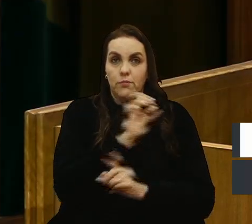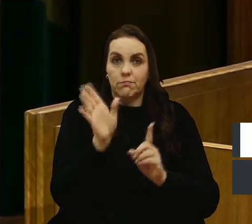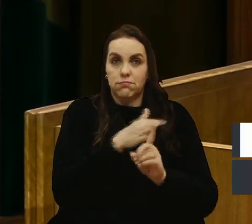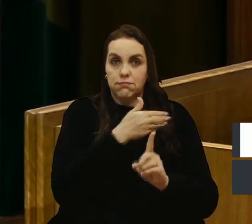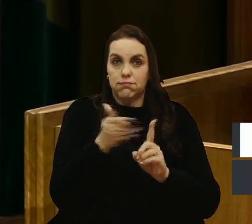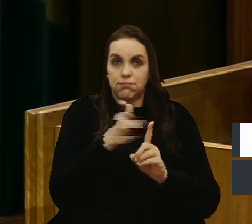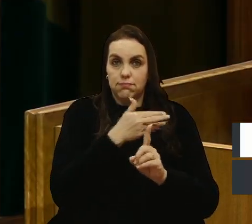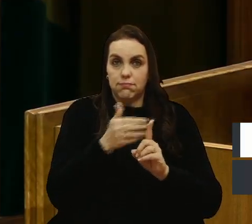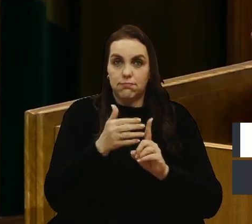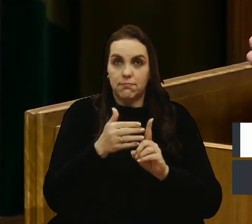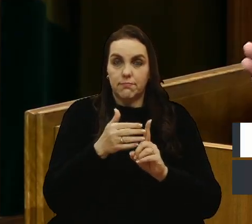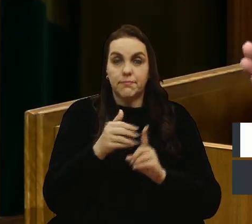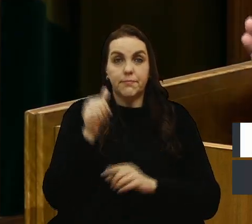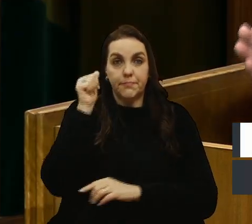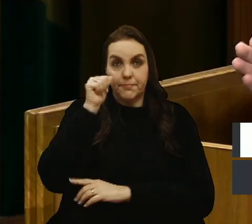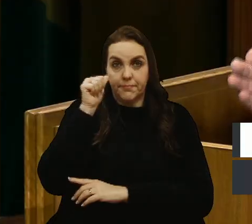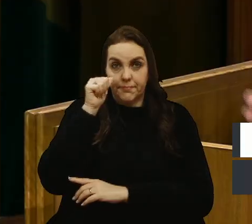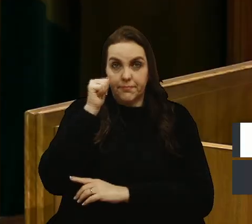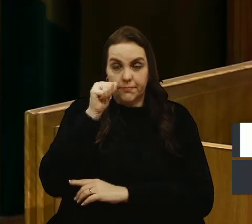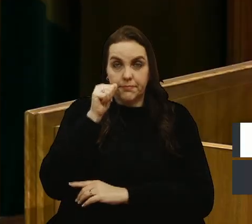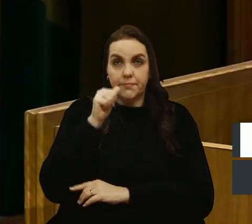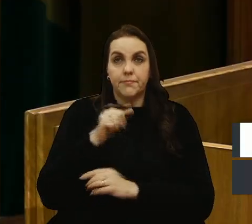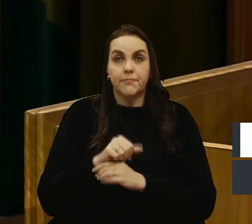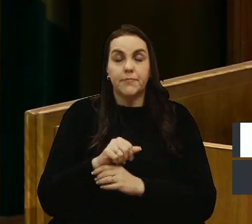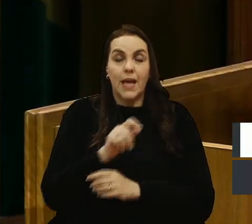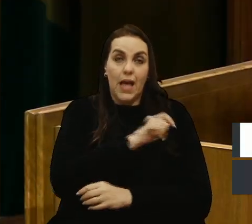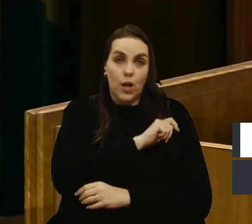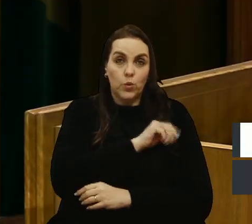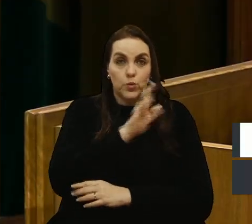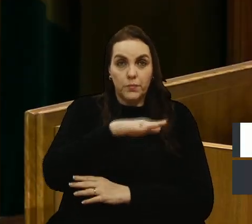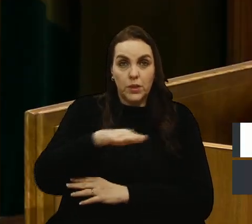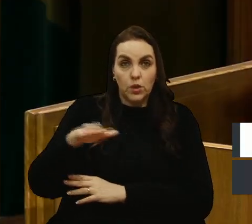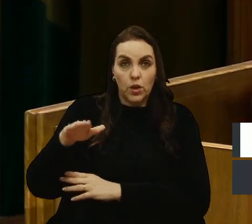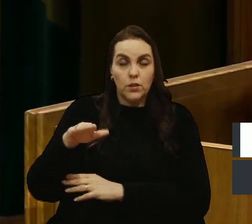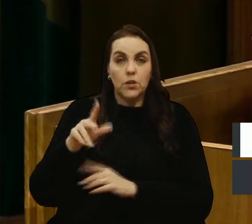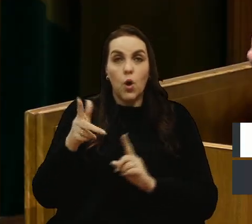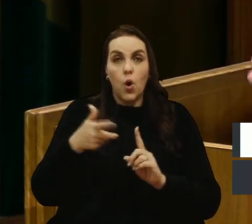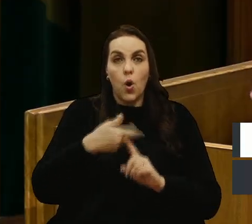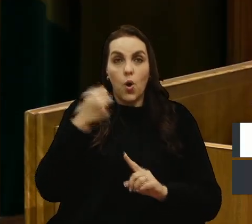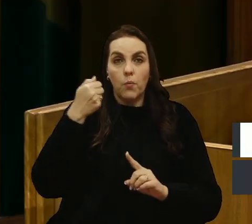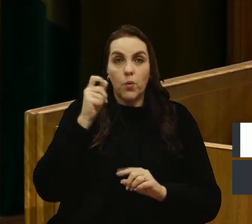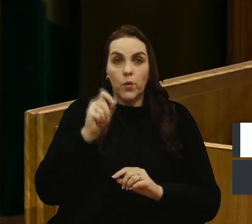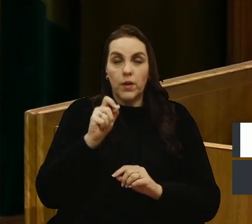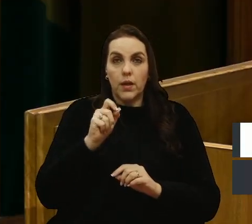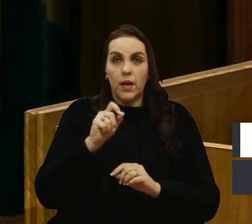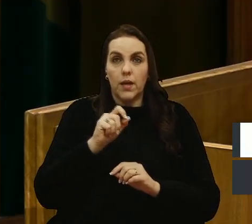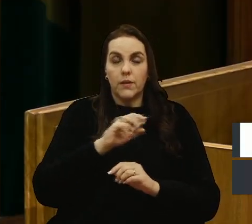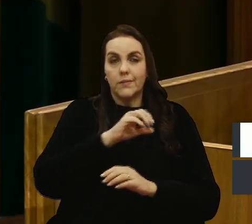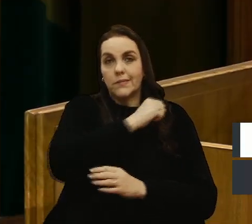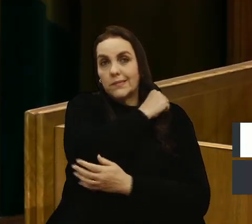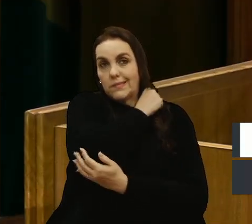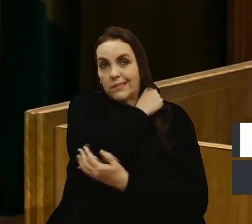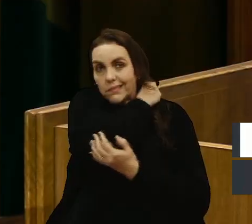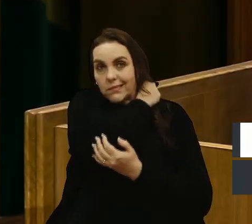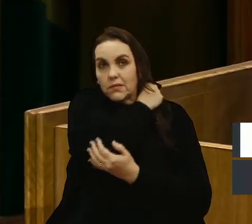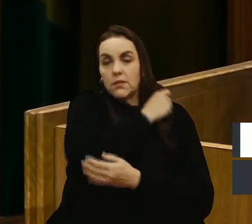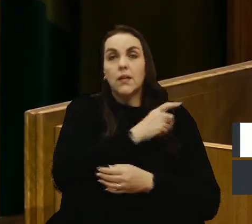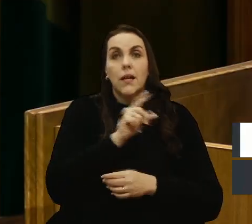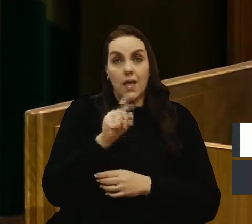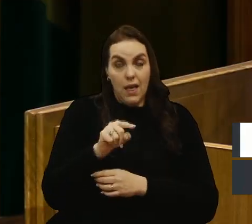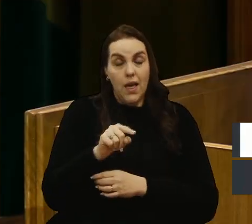agredindo meninas e alunos menores com o golpe chamado de mata-leão. E estão